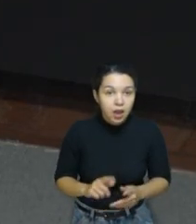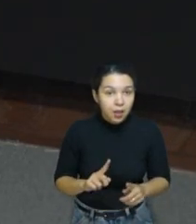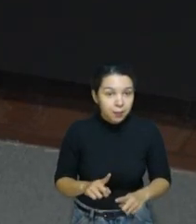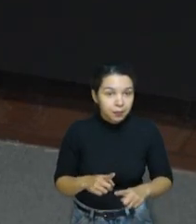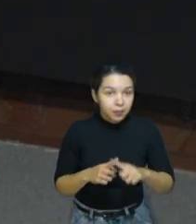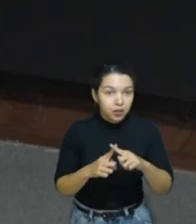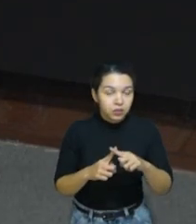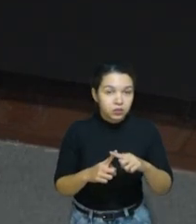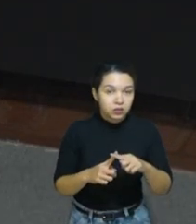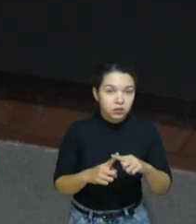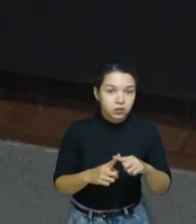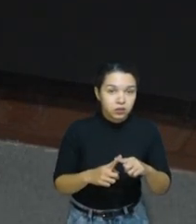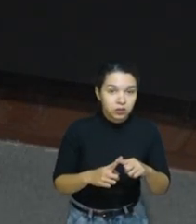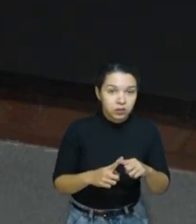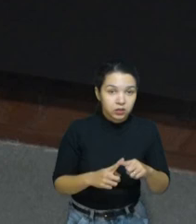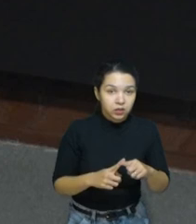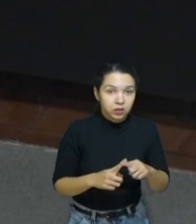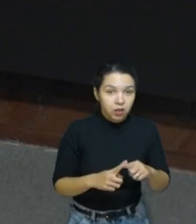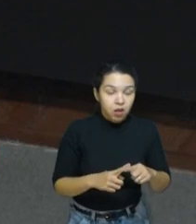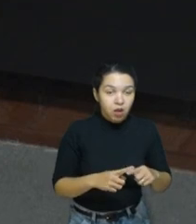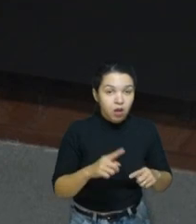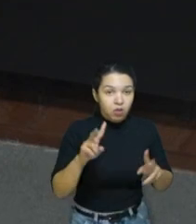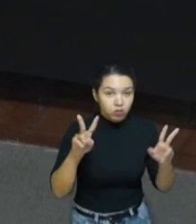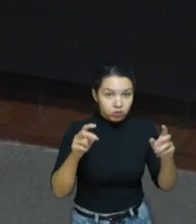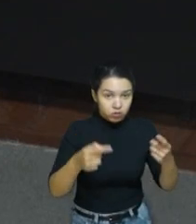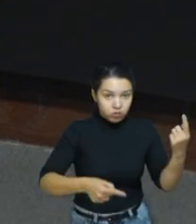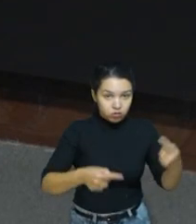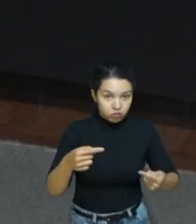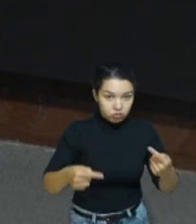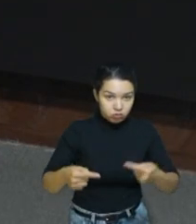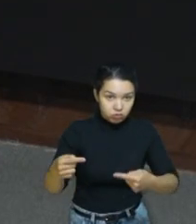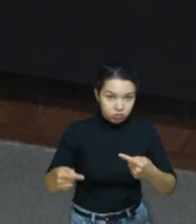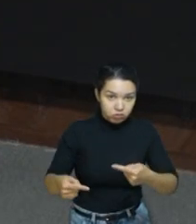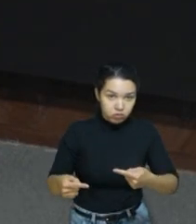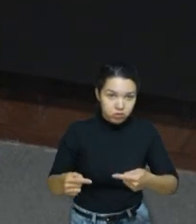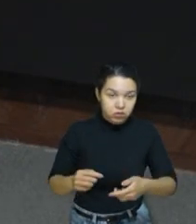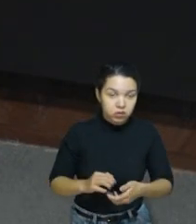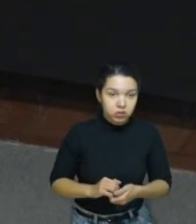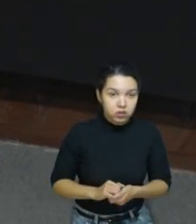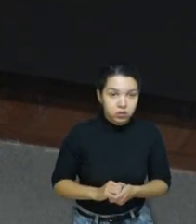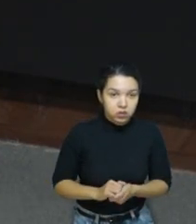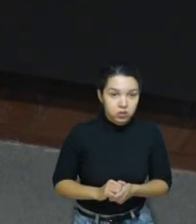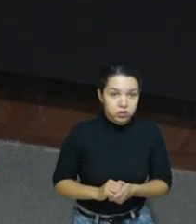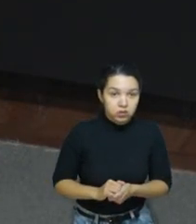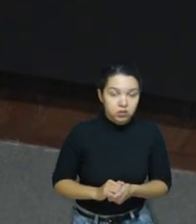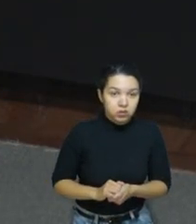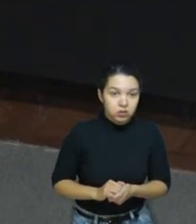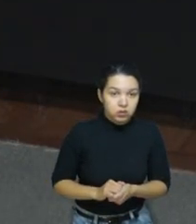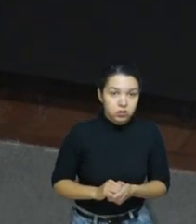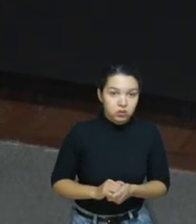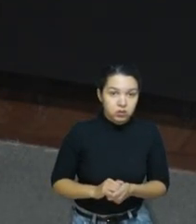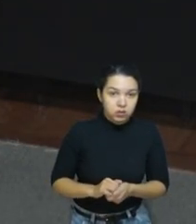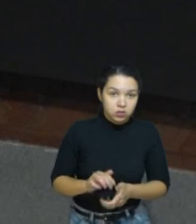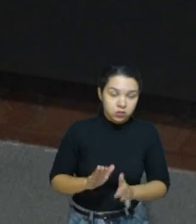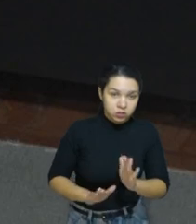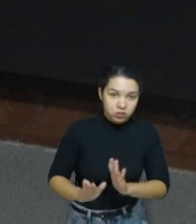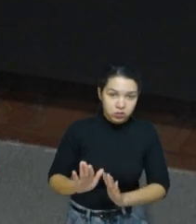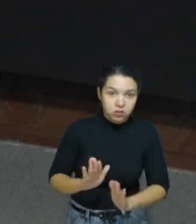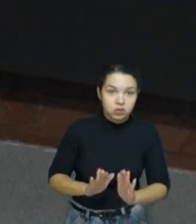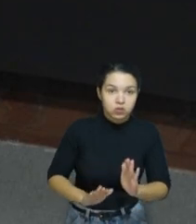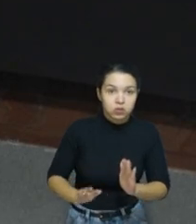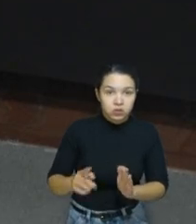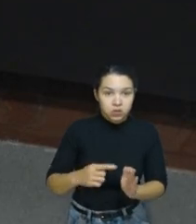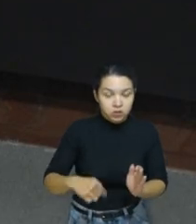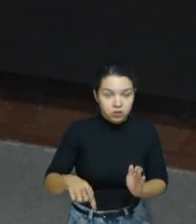Só que, nesse meio tempo, nessa discussão, e com o princípio da precaução, e também porque a gente